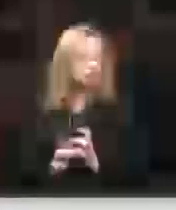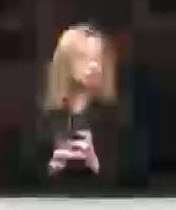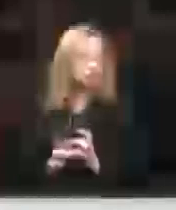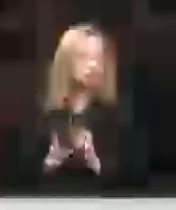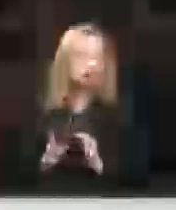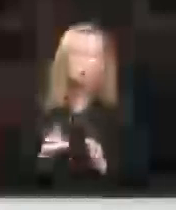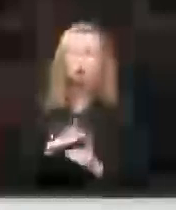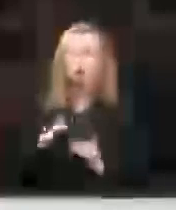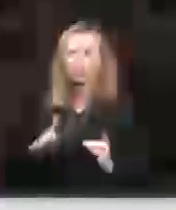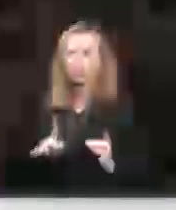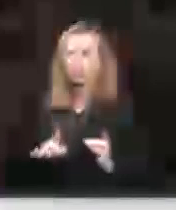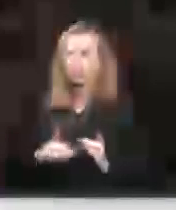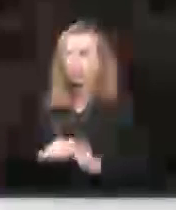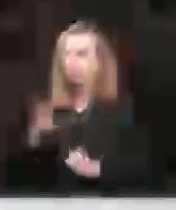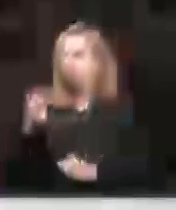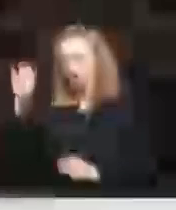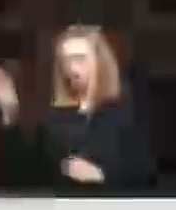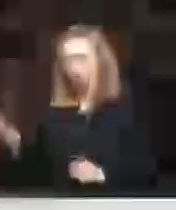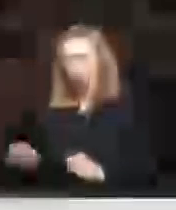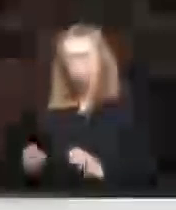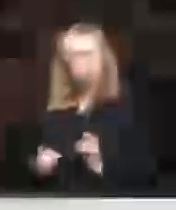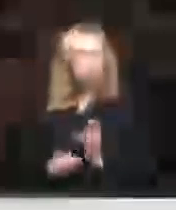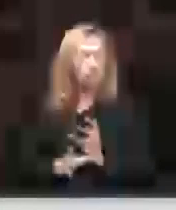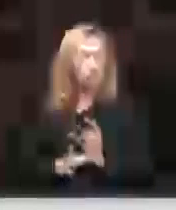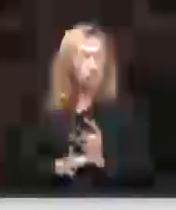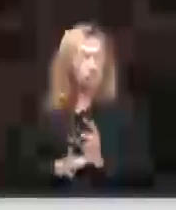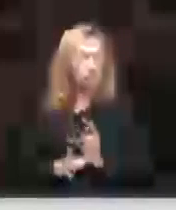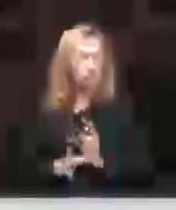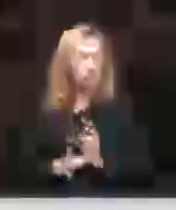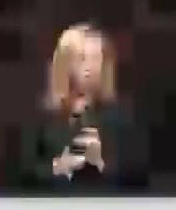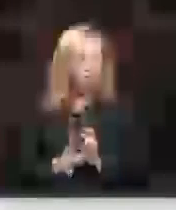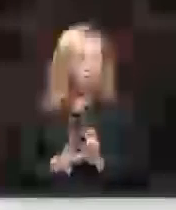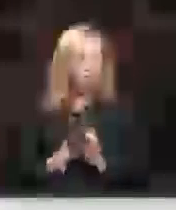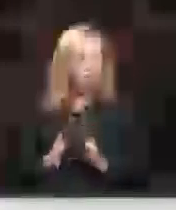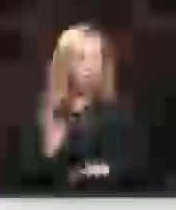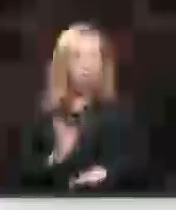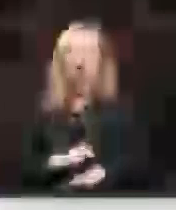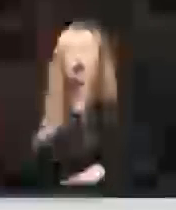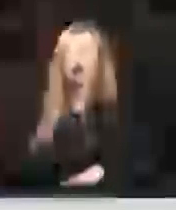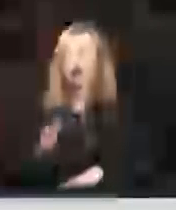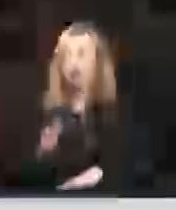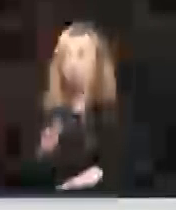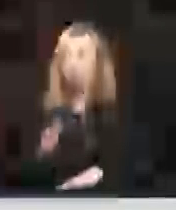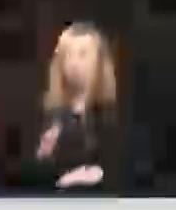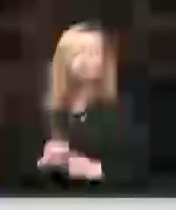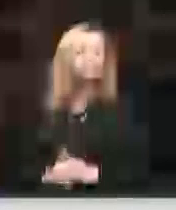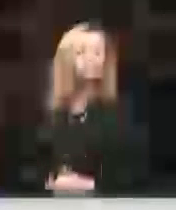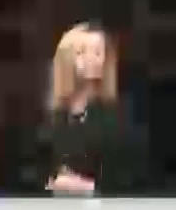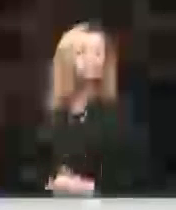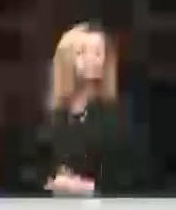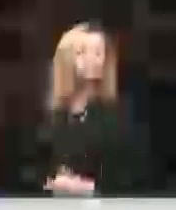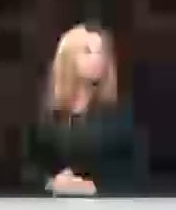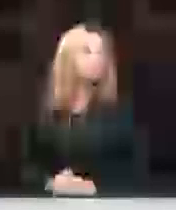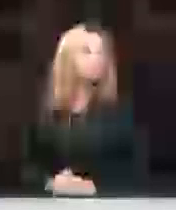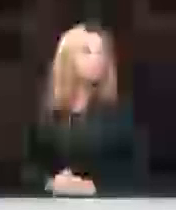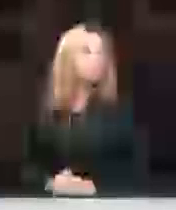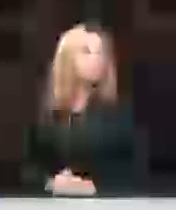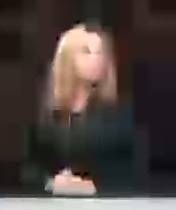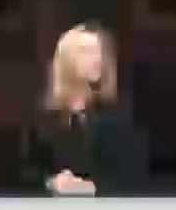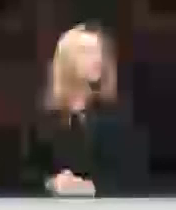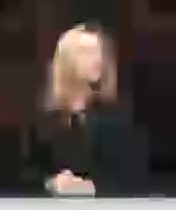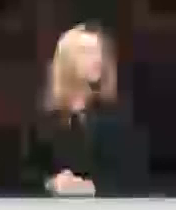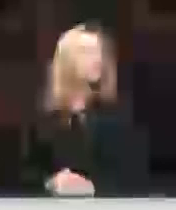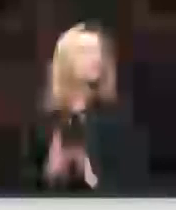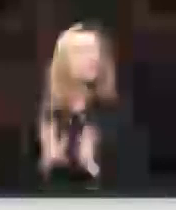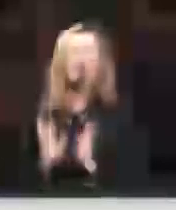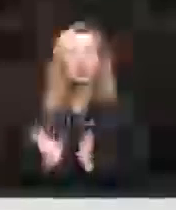estados também. Vender ativos é o desmonte do Estado. Mas eles chamam